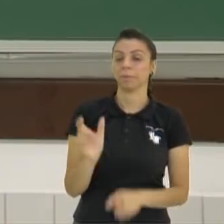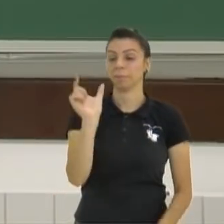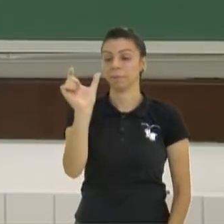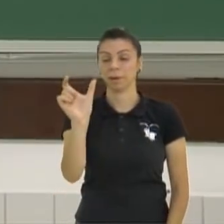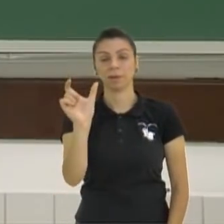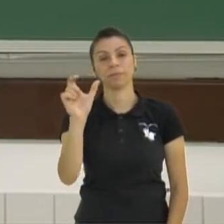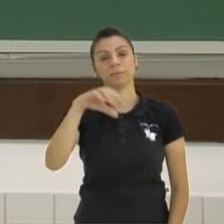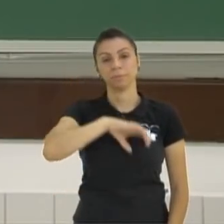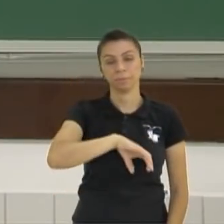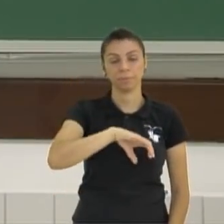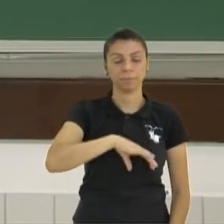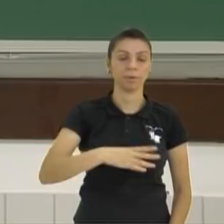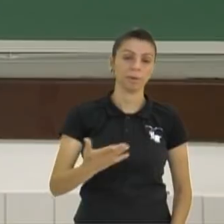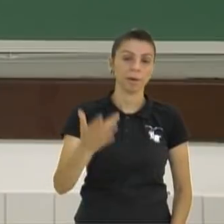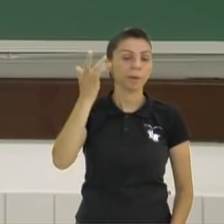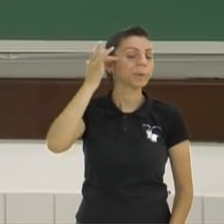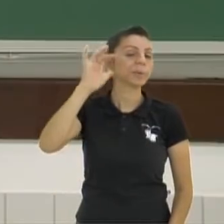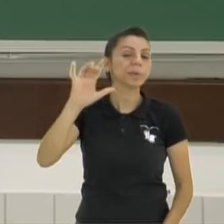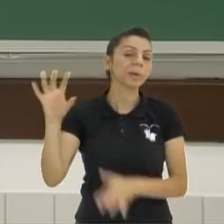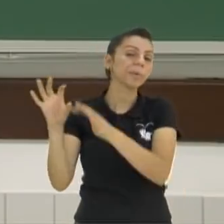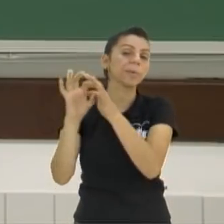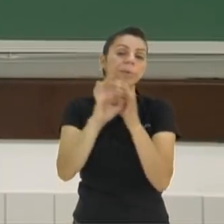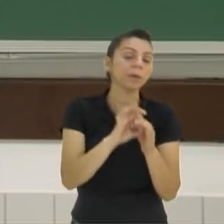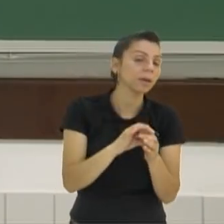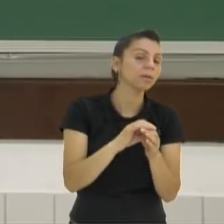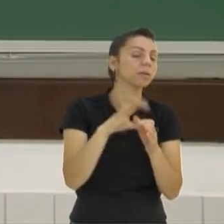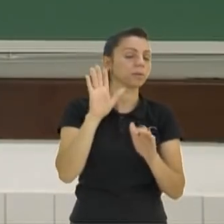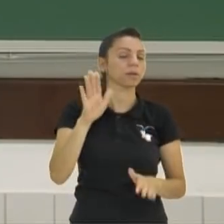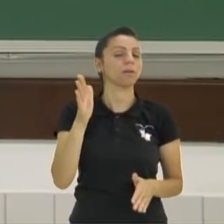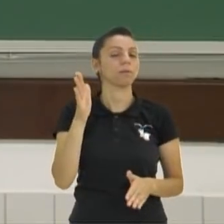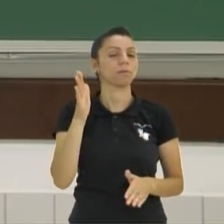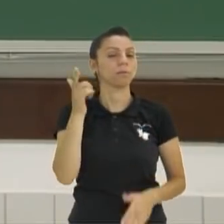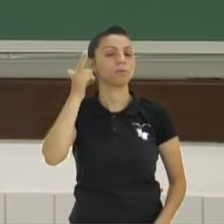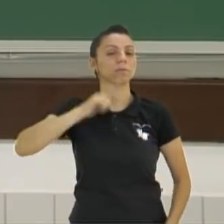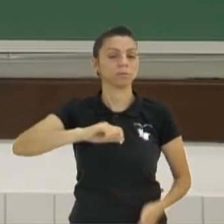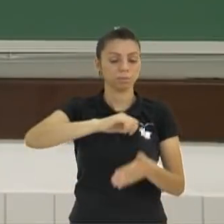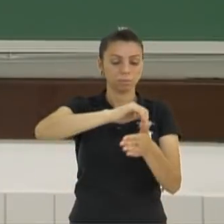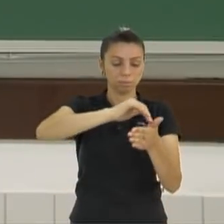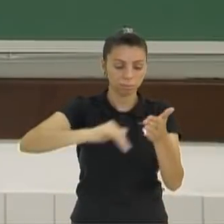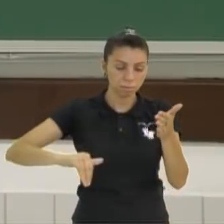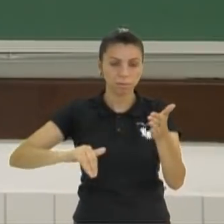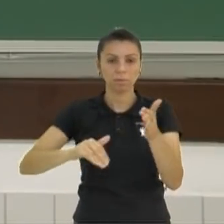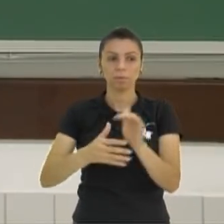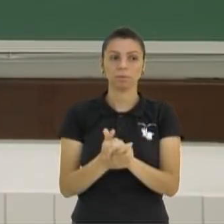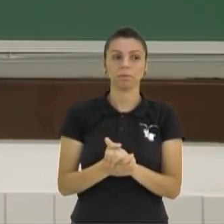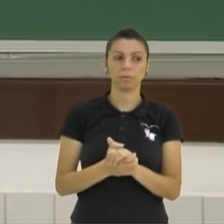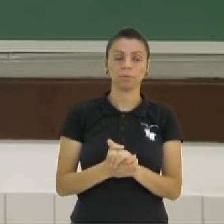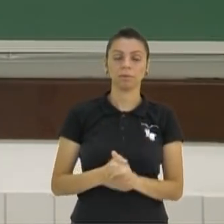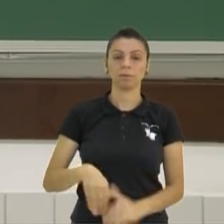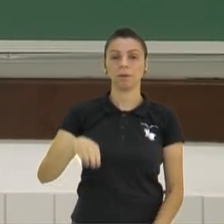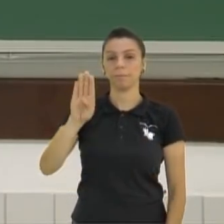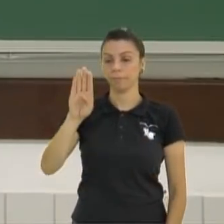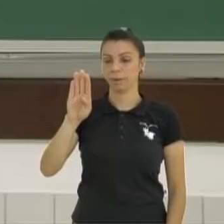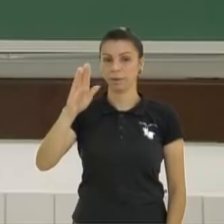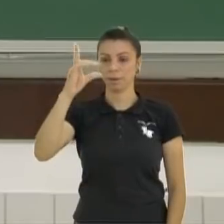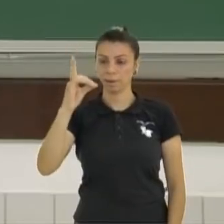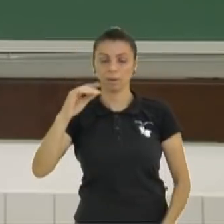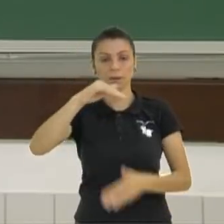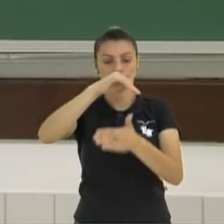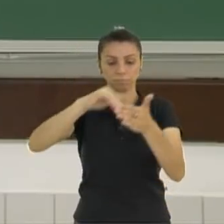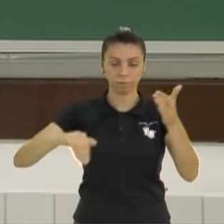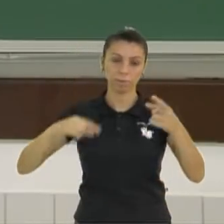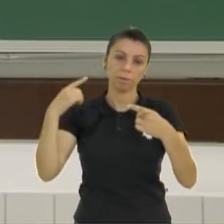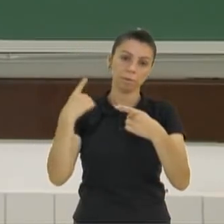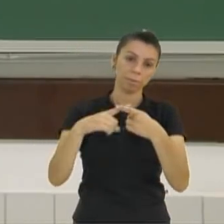a resposta, sem conhecer o contexto, eu já consegui eliminar a B e a D. Porque não é